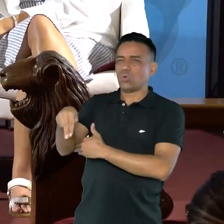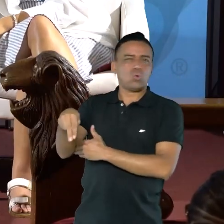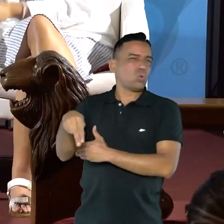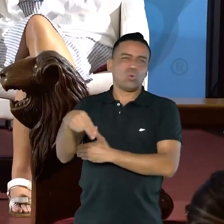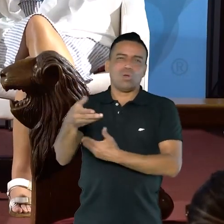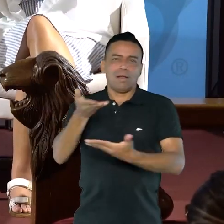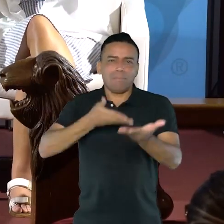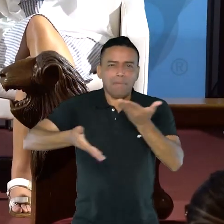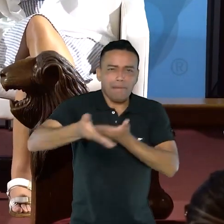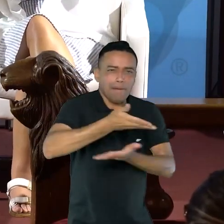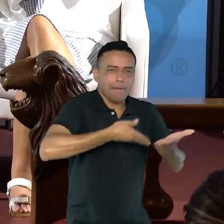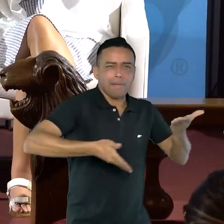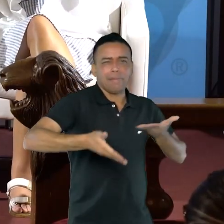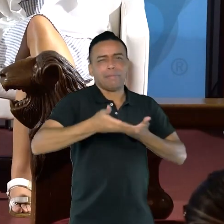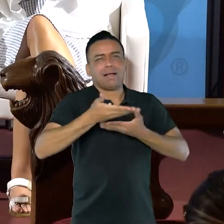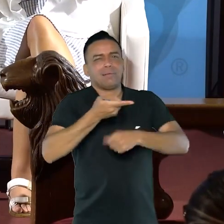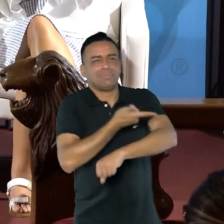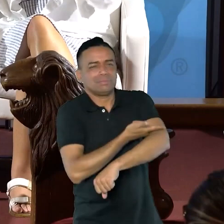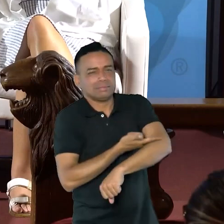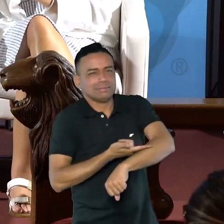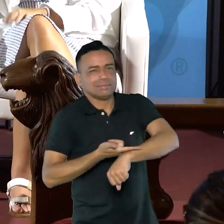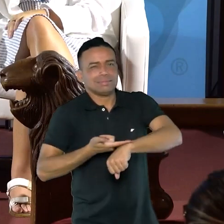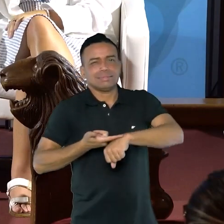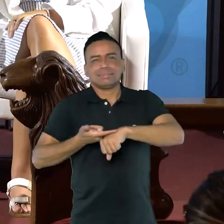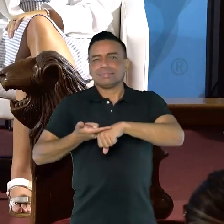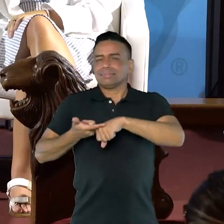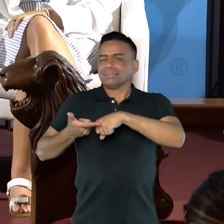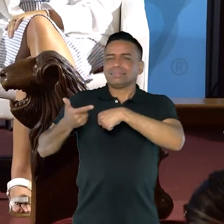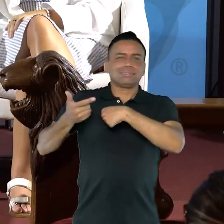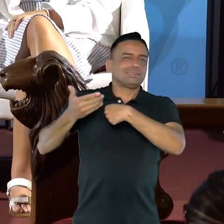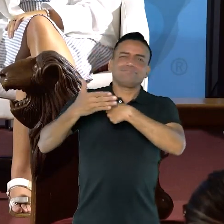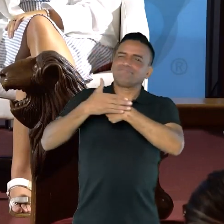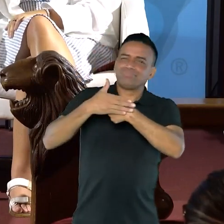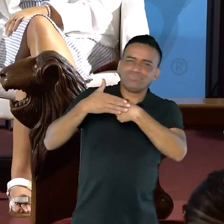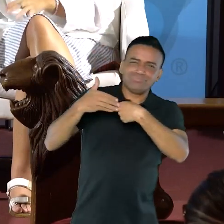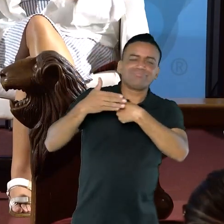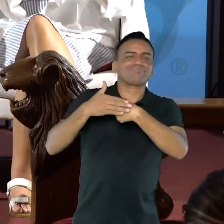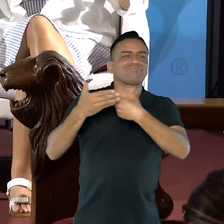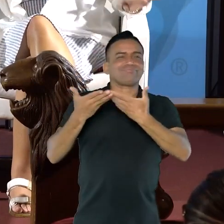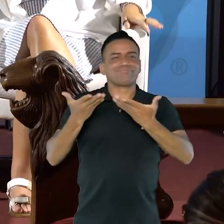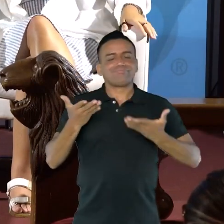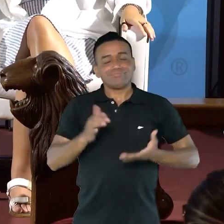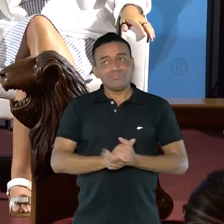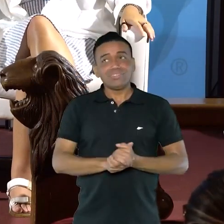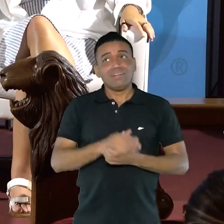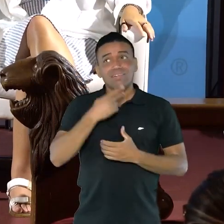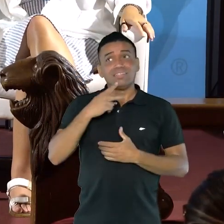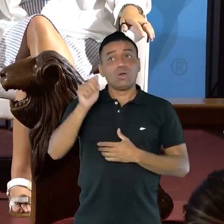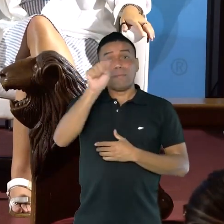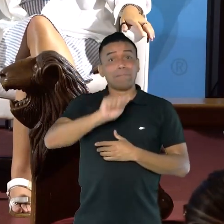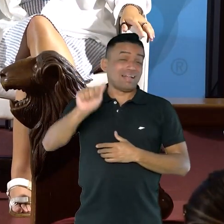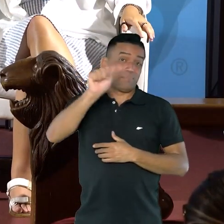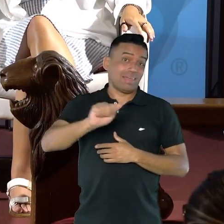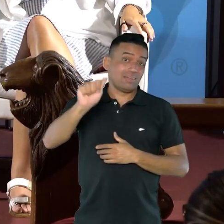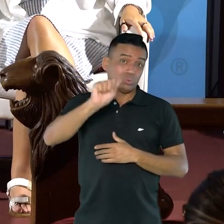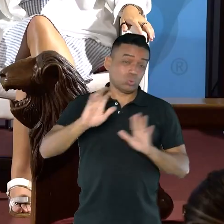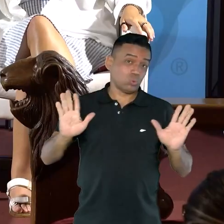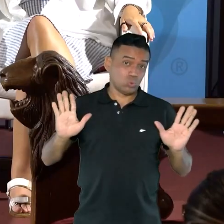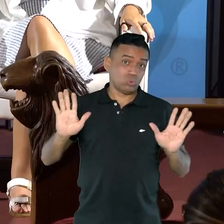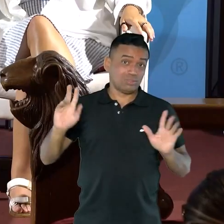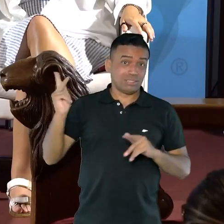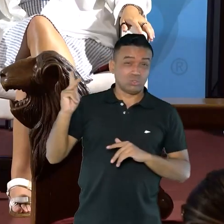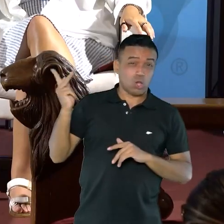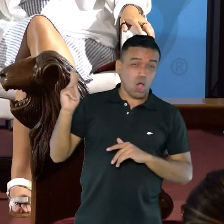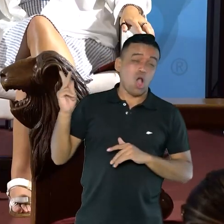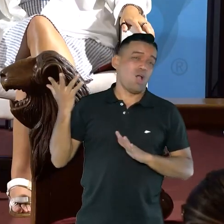tão sensível, generosa. Dizer também, né, que a gente falou agora sobre apagamento, né, e